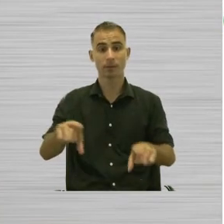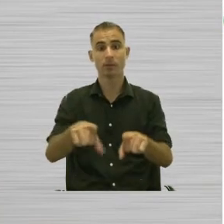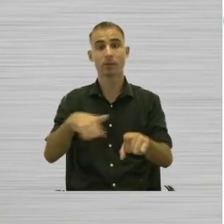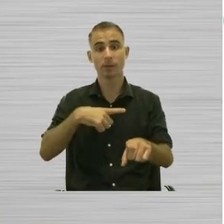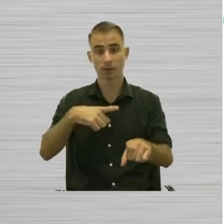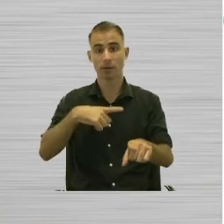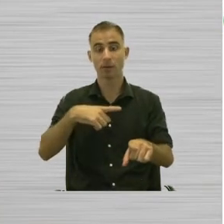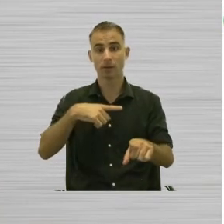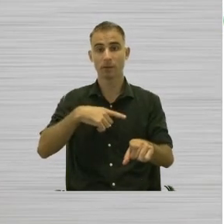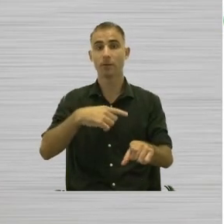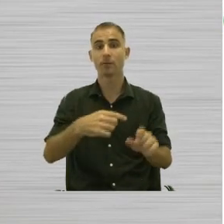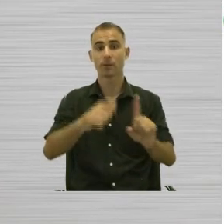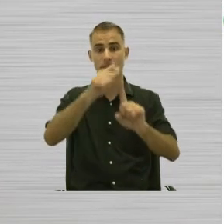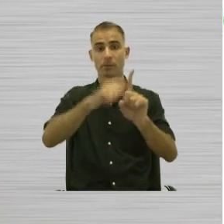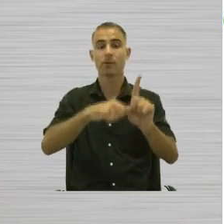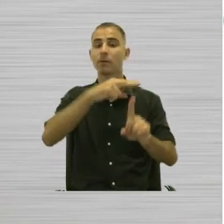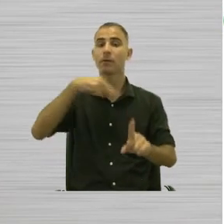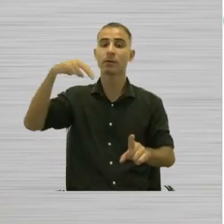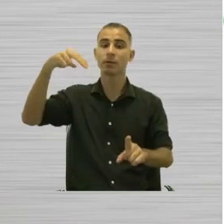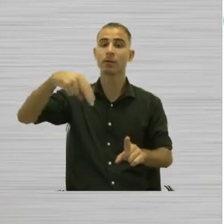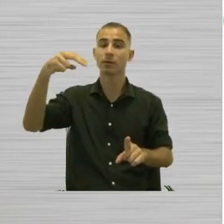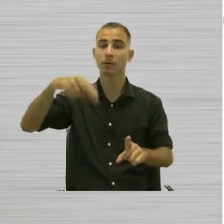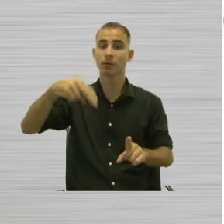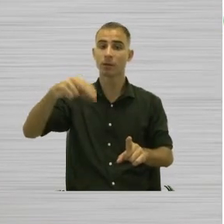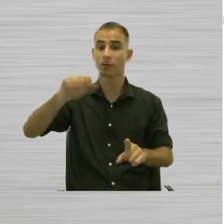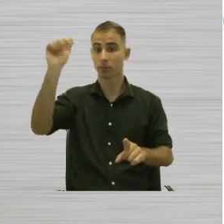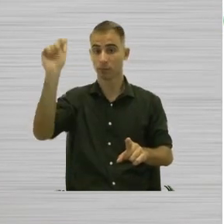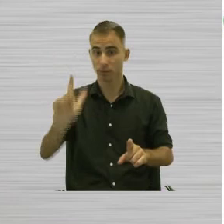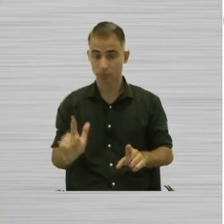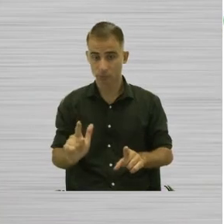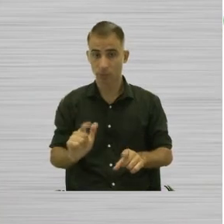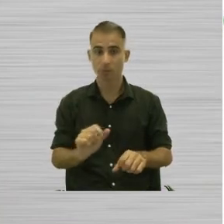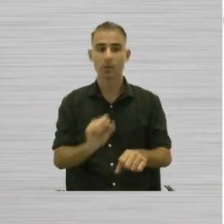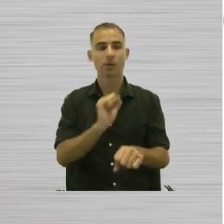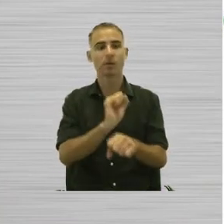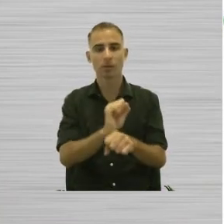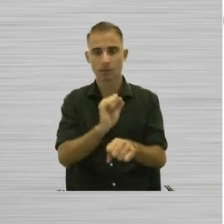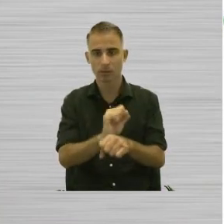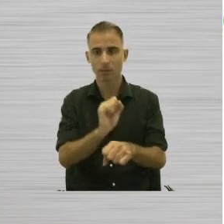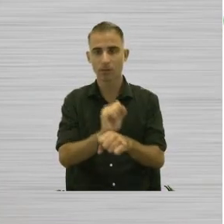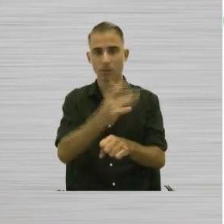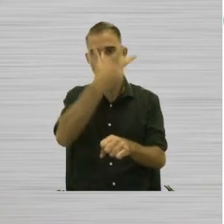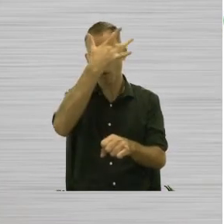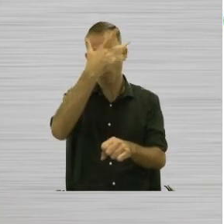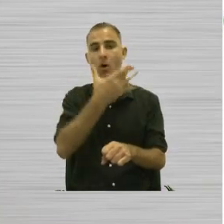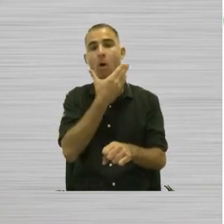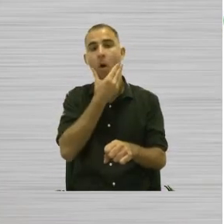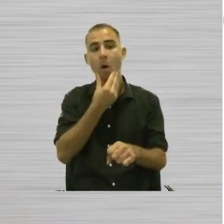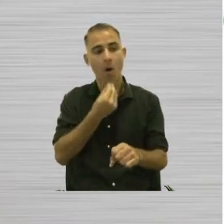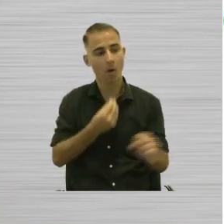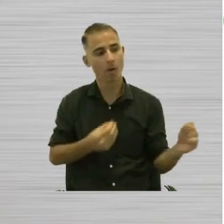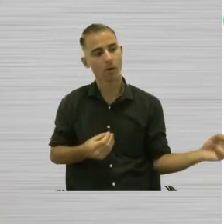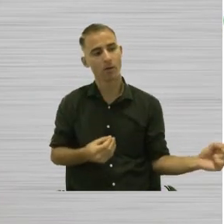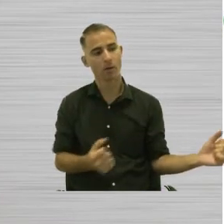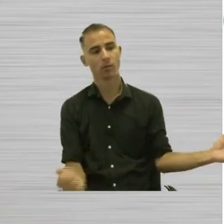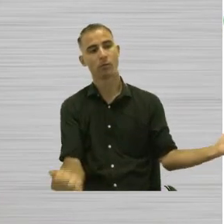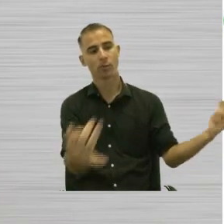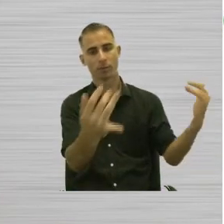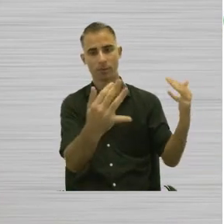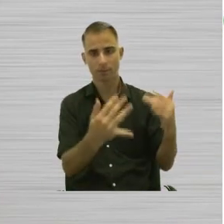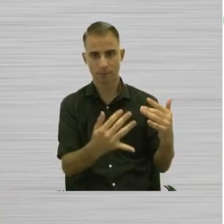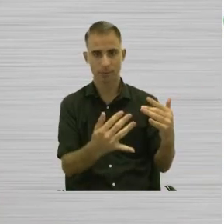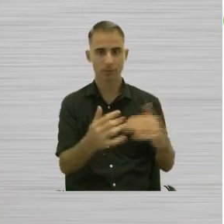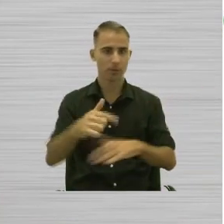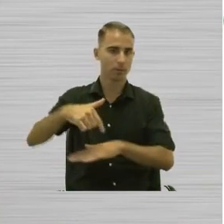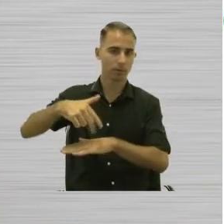sala de espera com o nosso urologista para falar sobre a orientação ao câncer de próstata. a